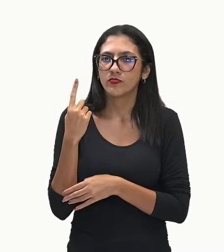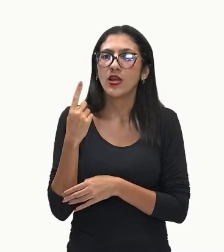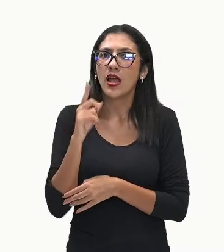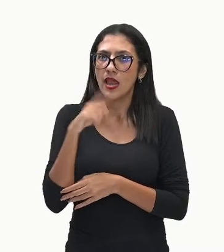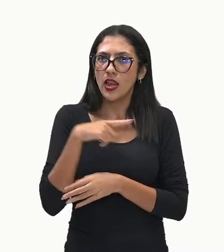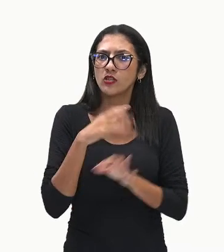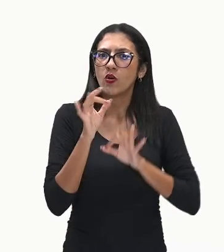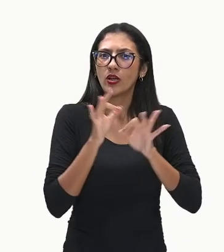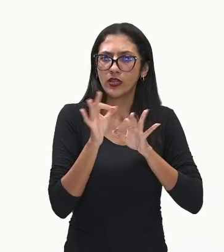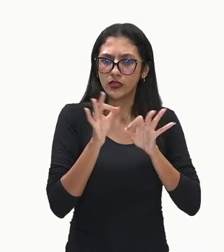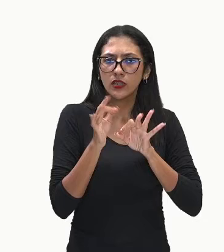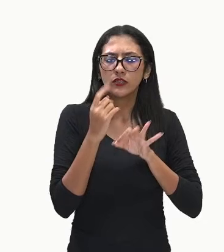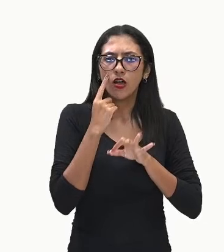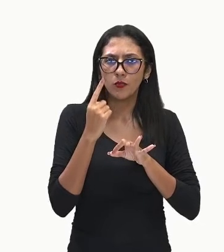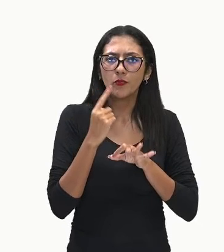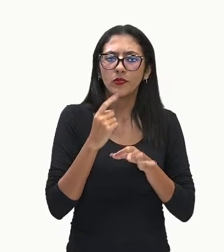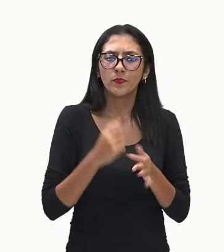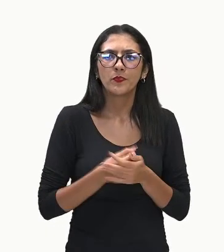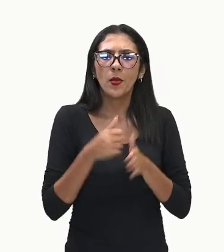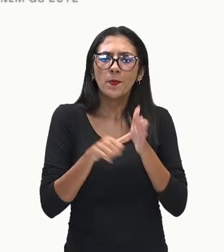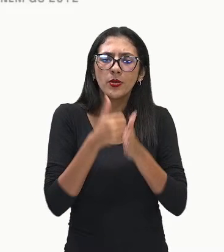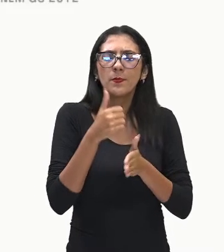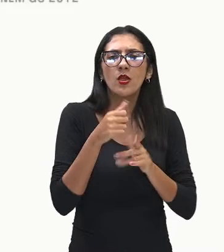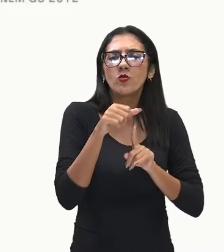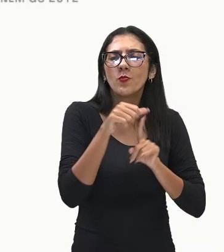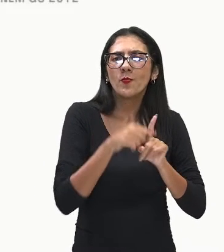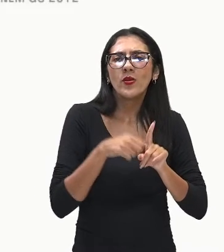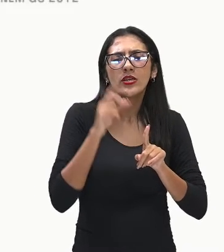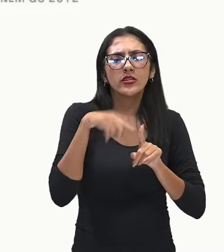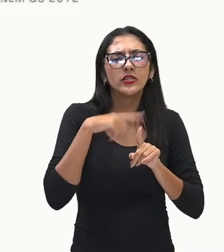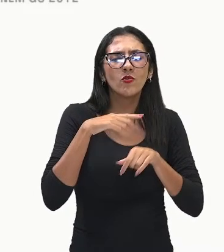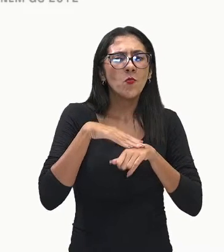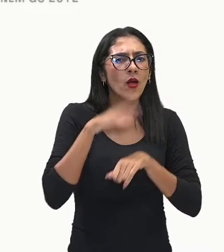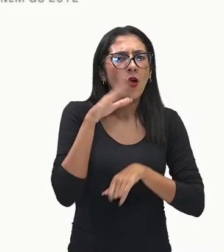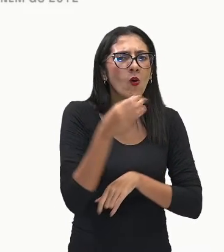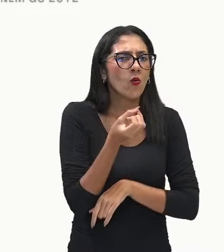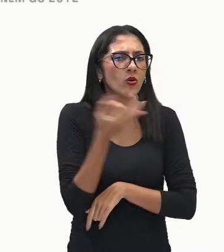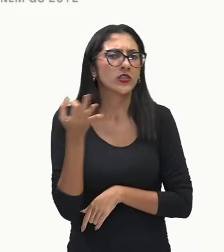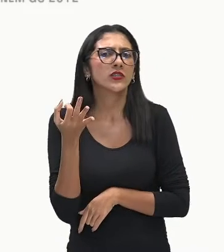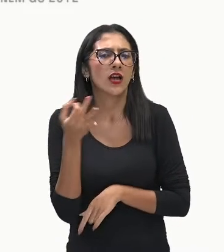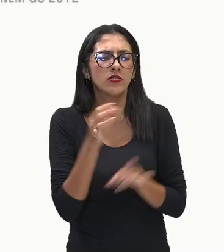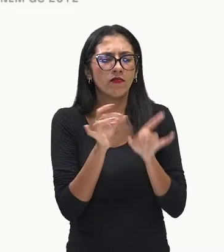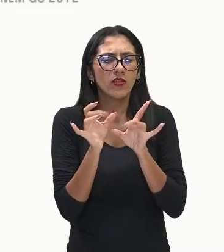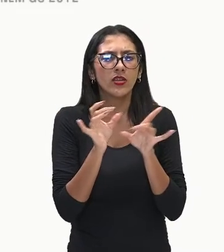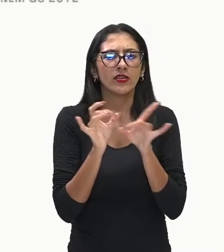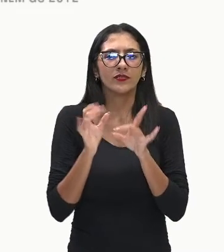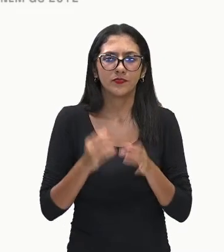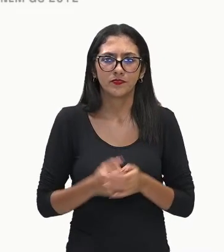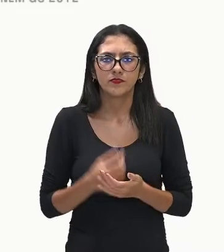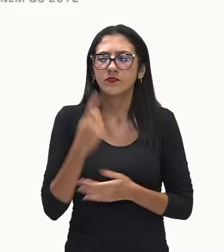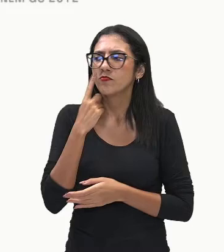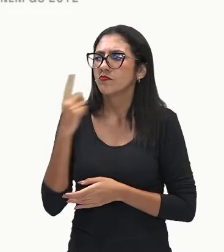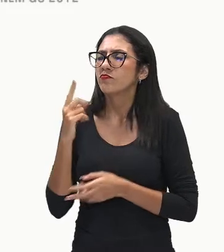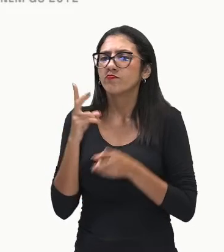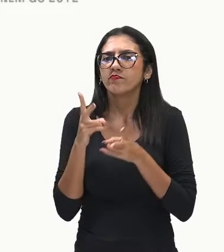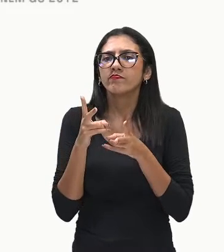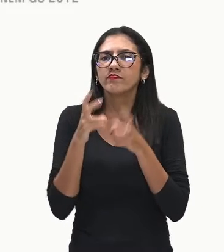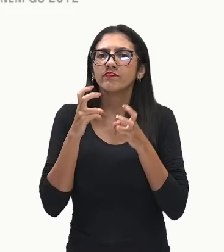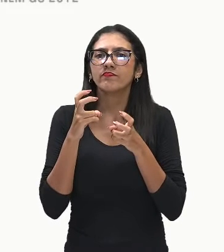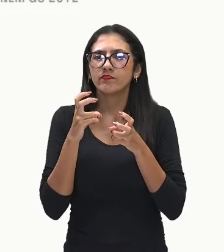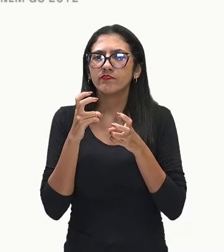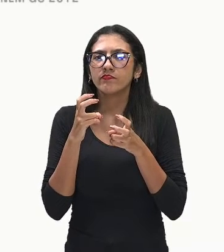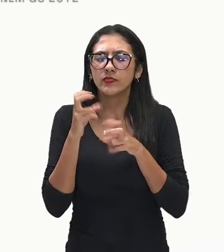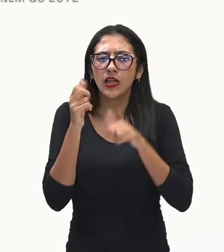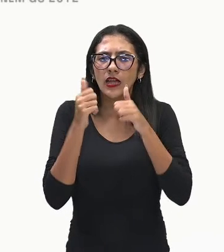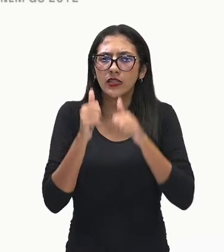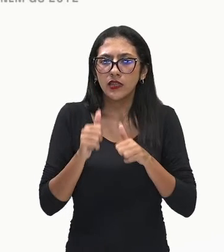ordem, respectivamente. Qual foi o mês que teve a maior venda? Qual é o ponto que está mais elevado no gráfico? Né?